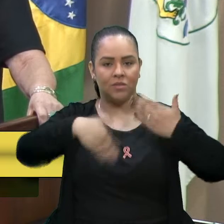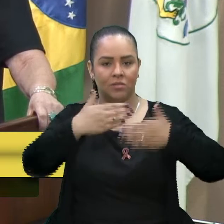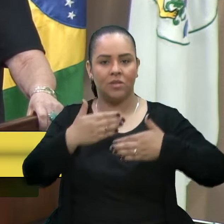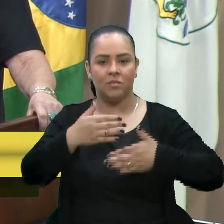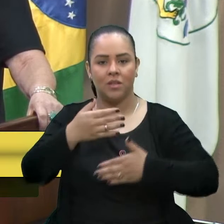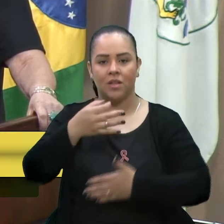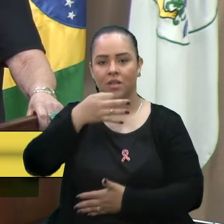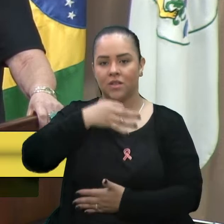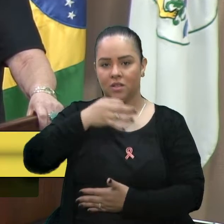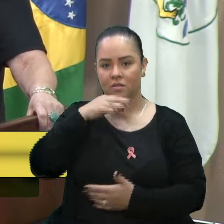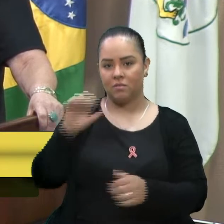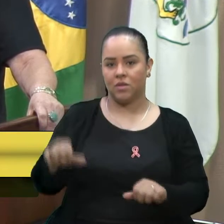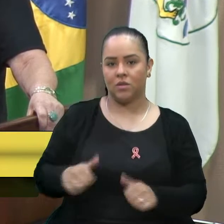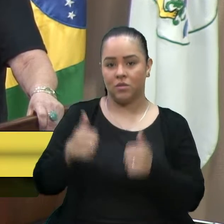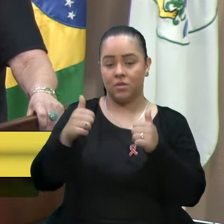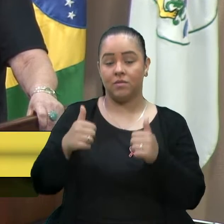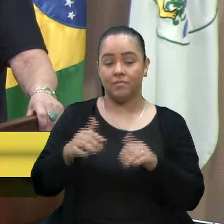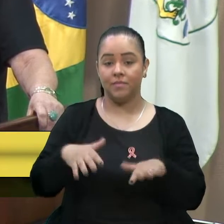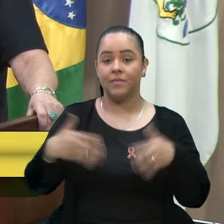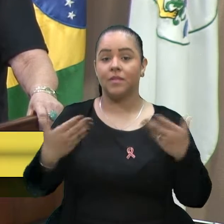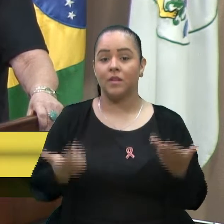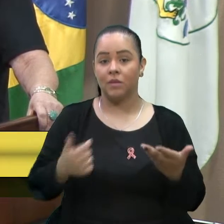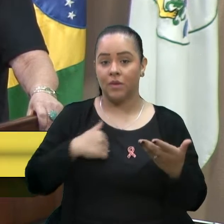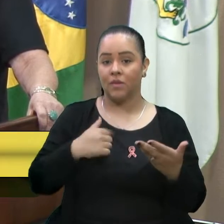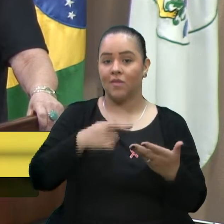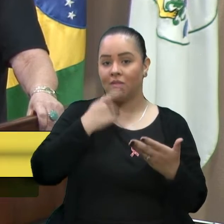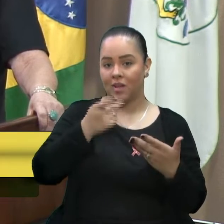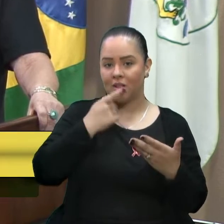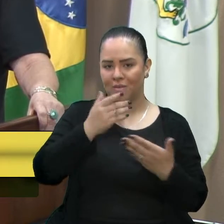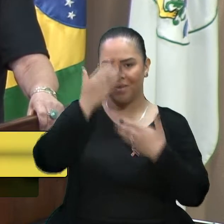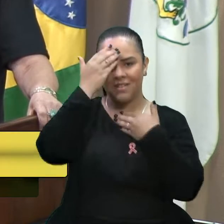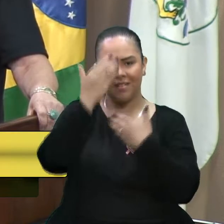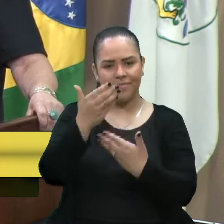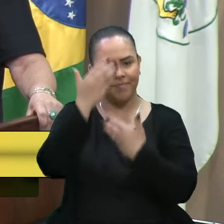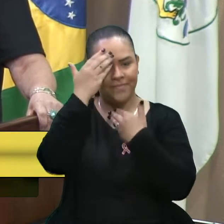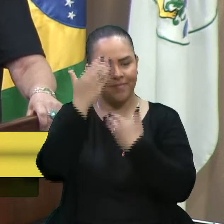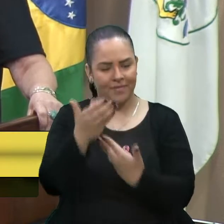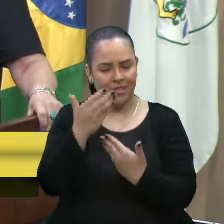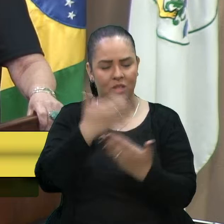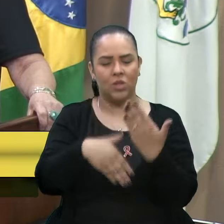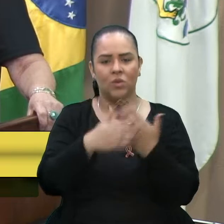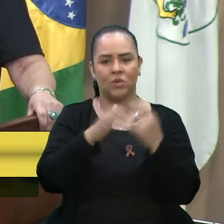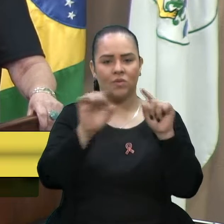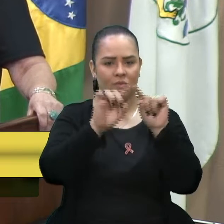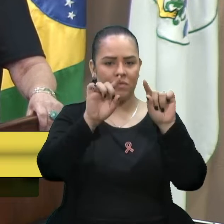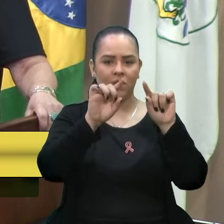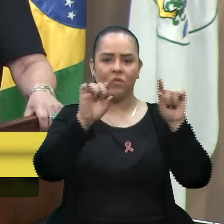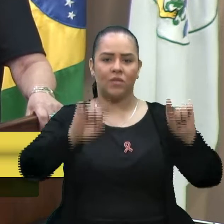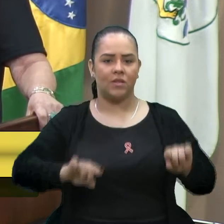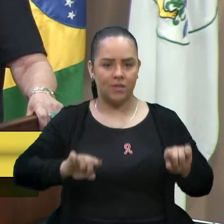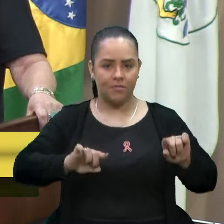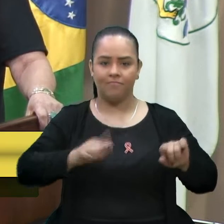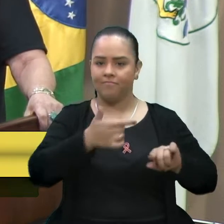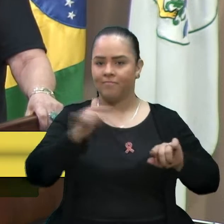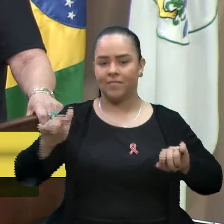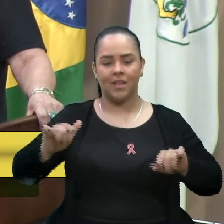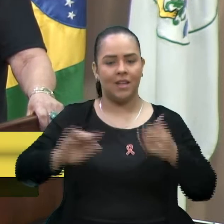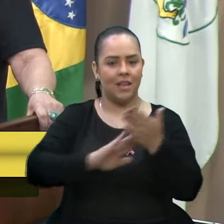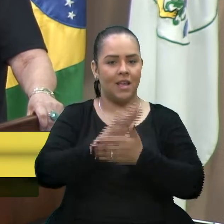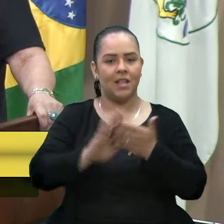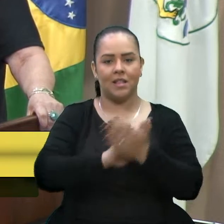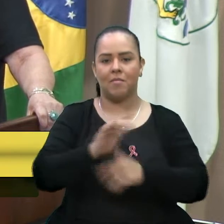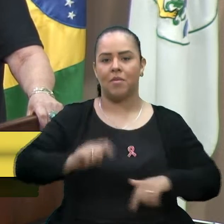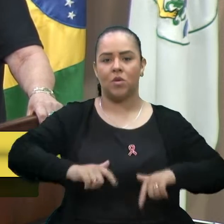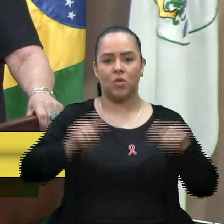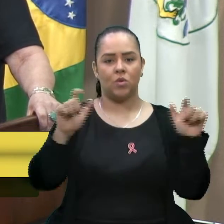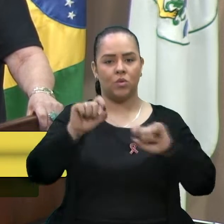cidade melhor. E por isso que eu digo, obrigada, obrigada, obrigada, servidor. Não há agradecimento maior do